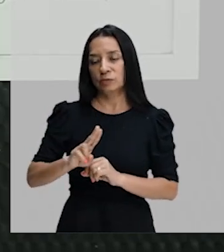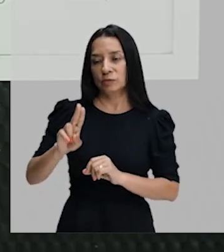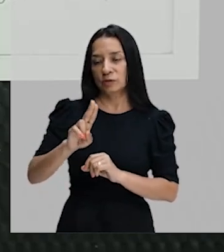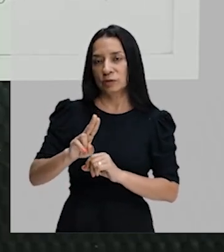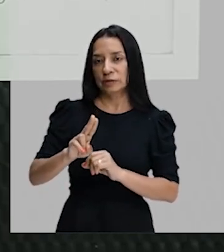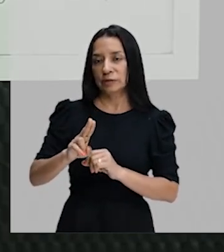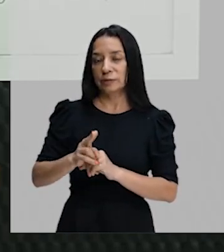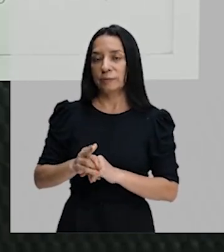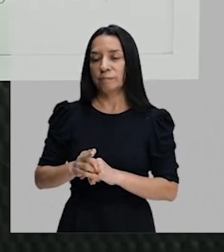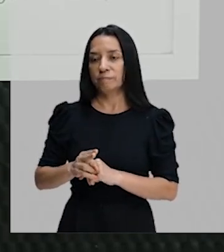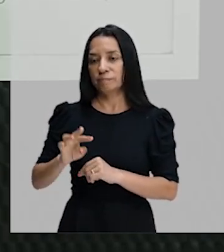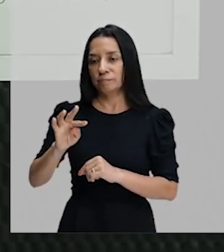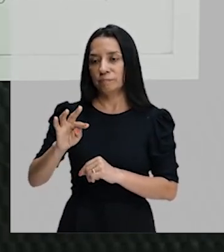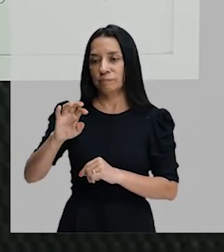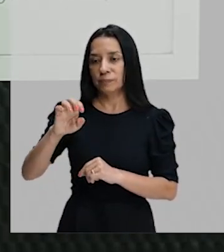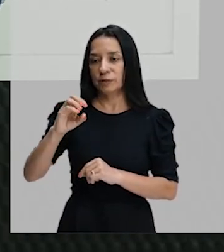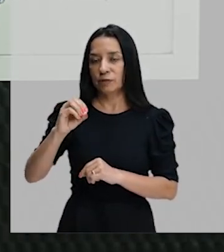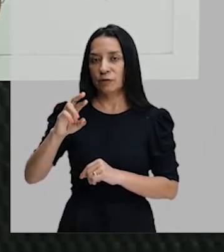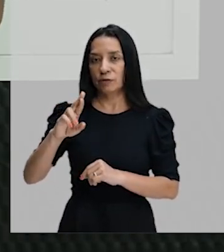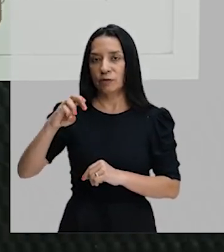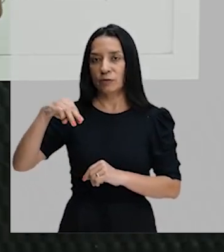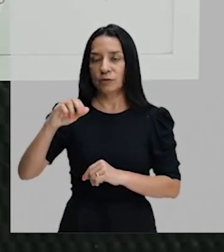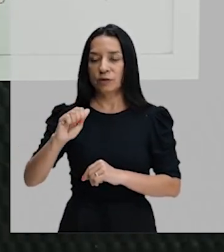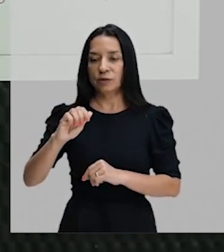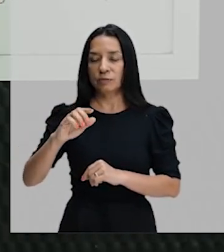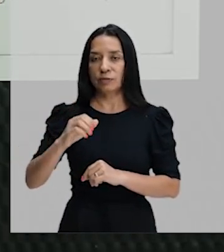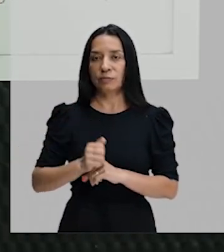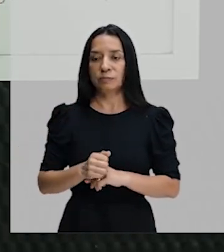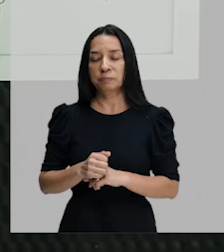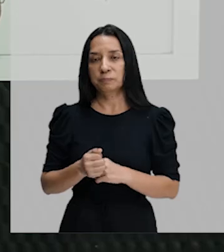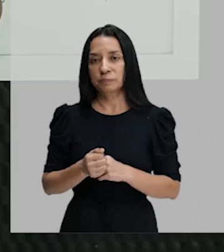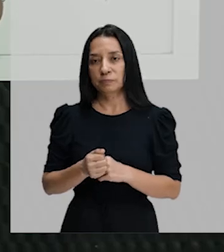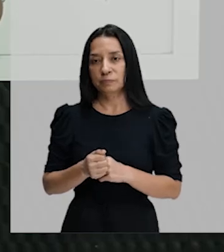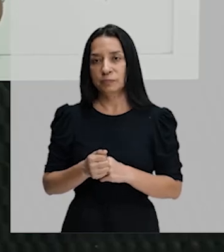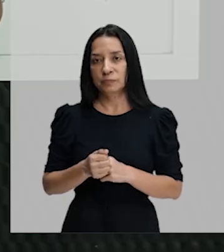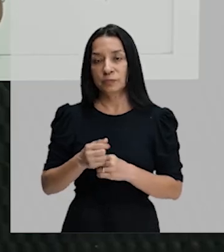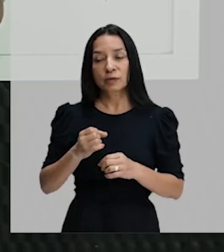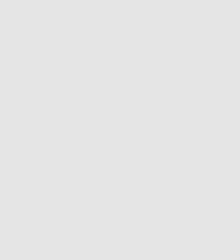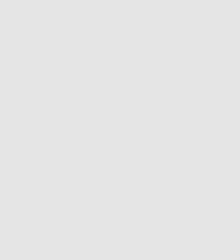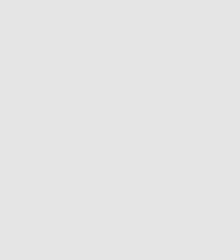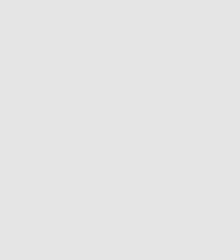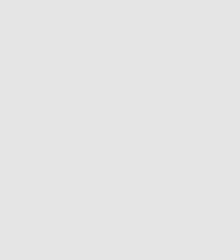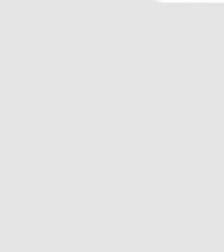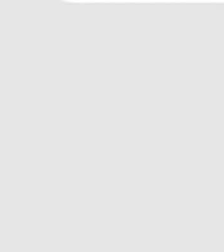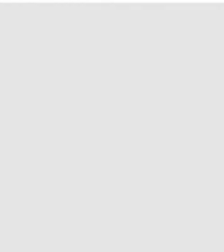Teorema de Pitágoras, certo? Então, com esta informação, finalizamos a aula de hoje e até a próxima.